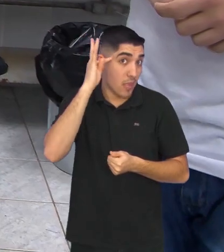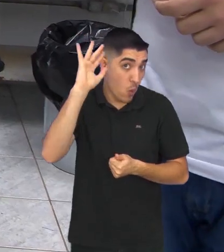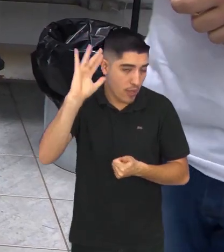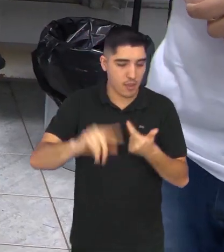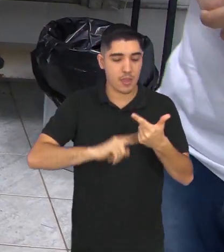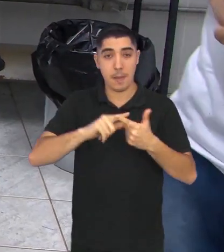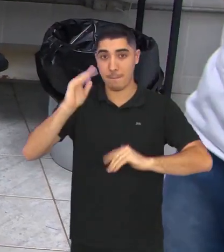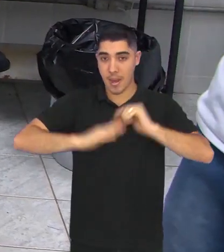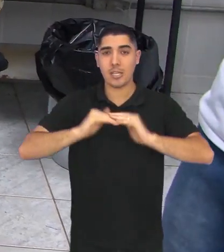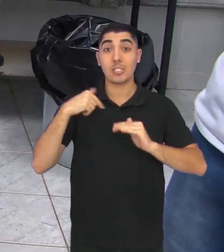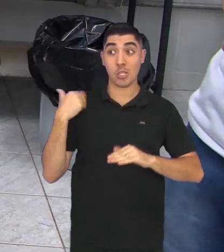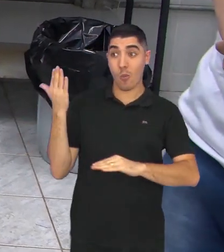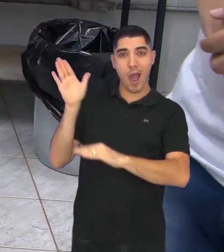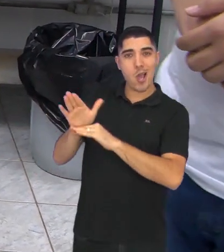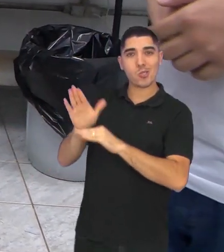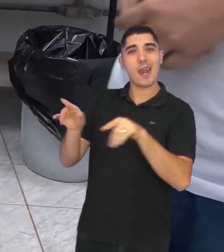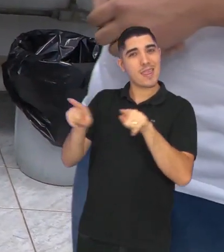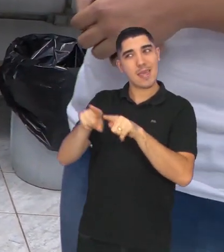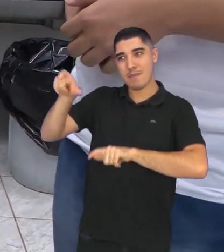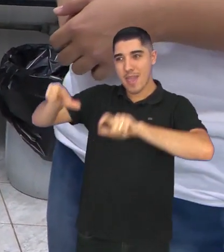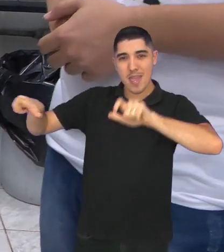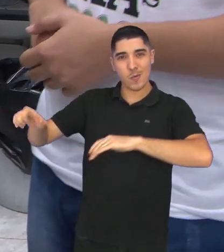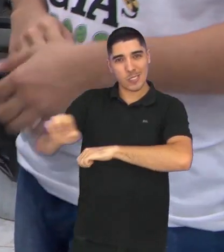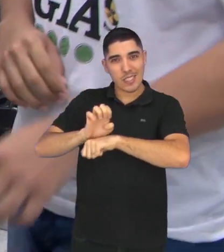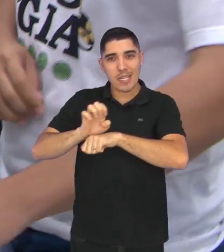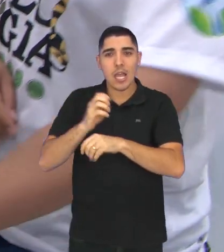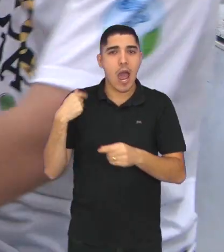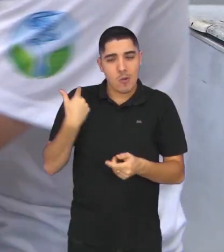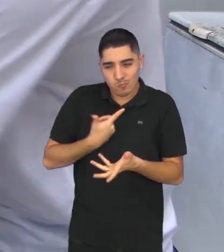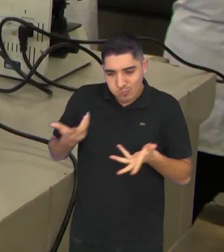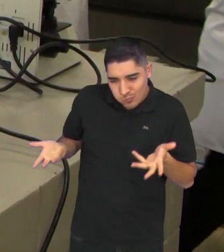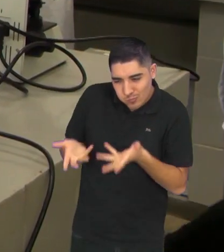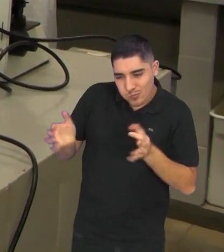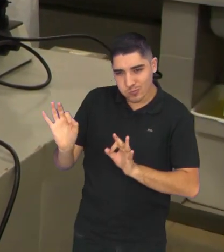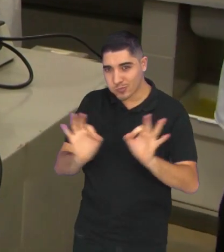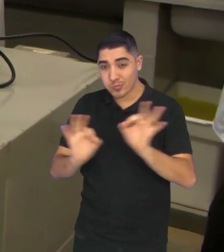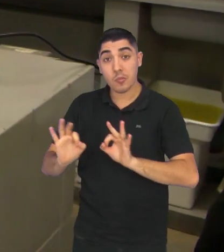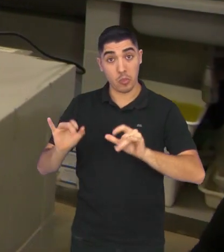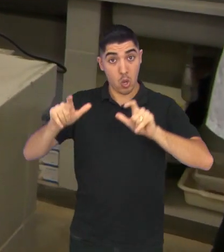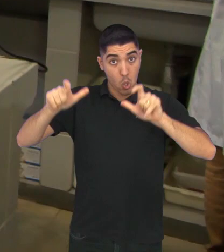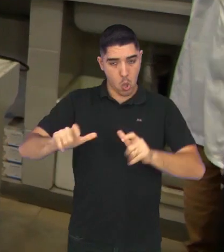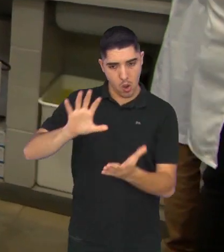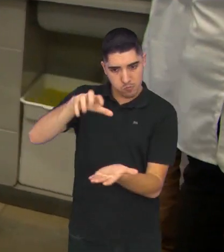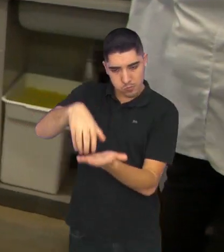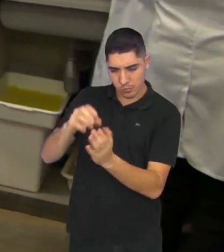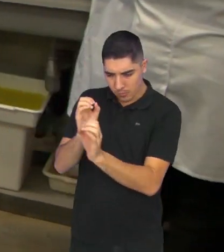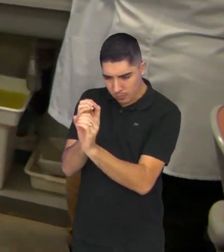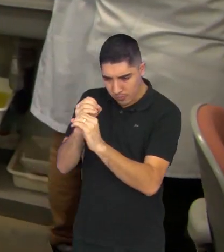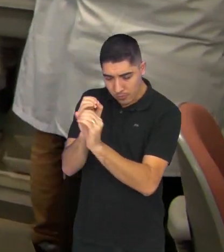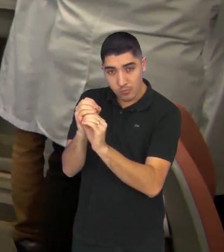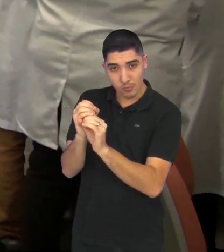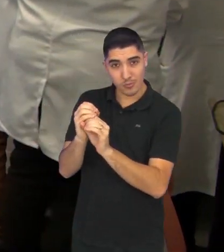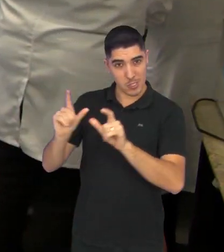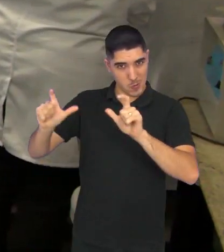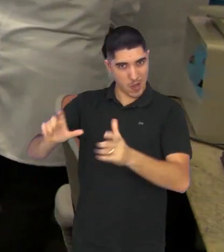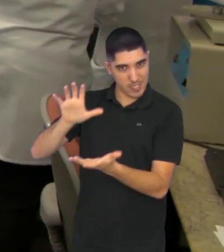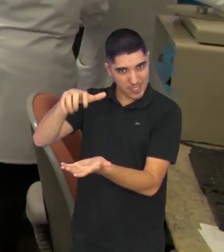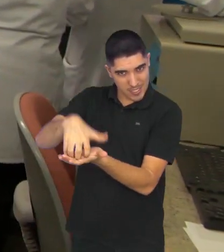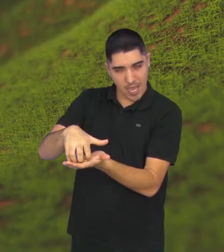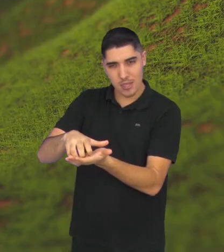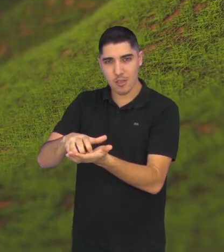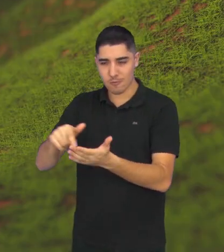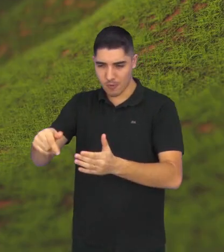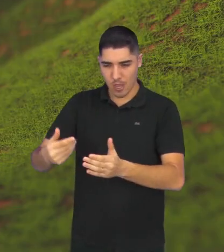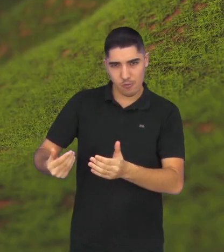os estagiários no trabalho de enriquecimento ambiental. As ações do laboratório do Centro de